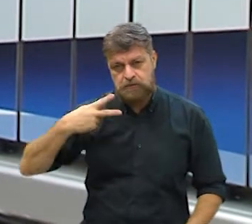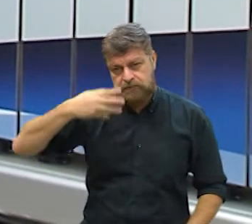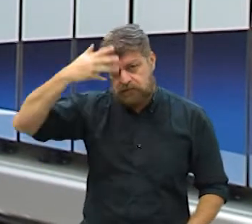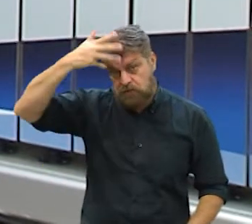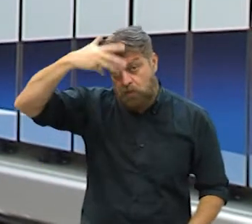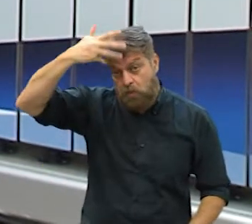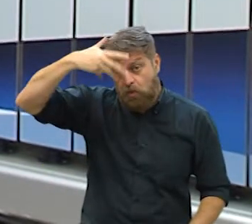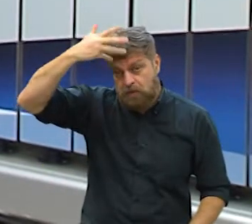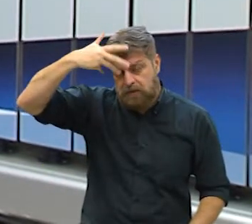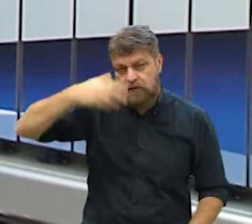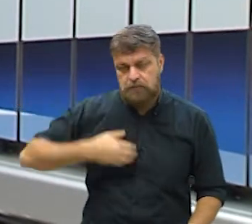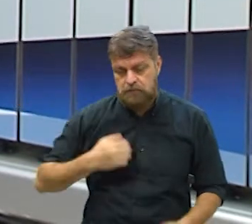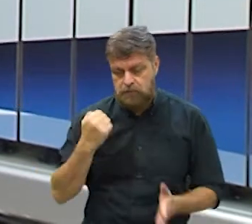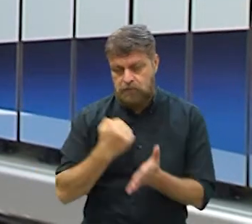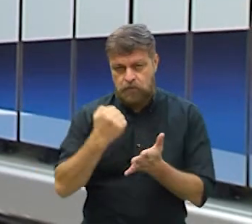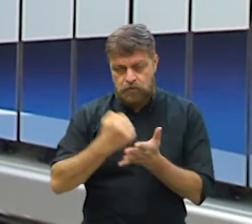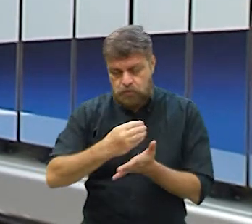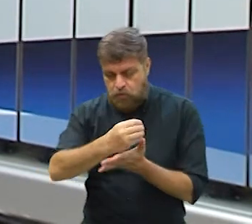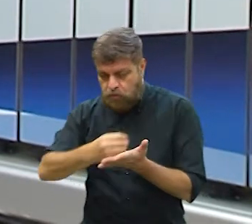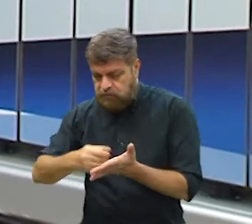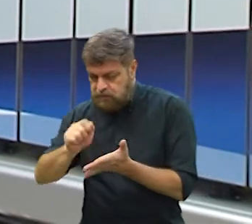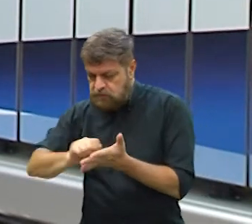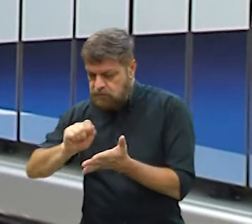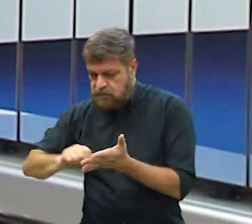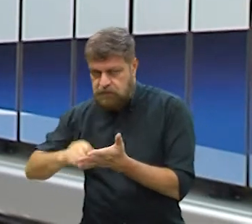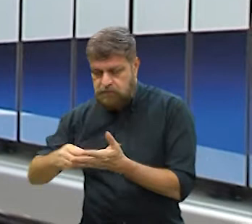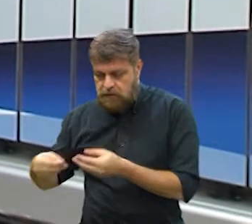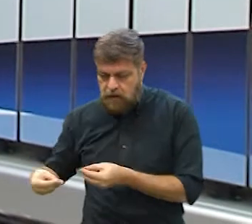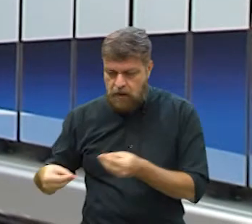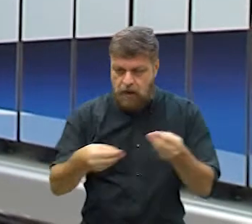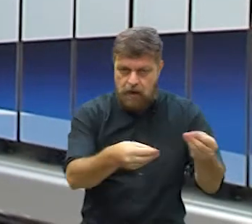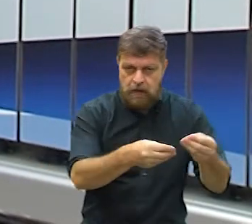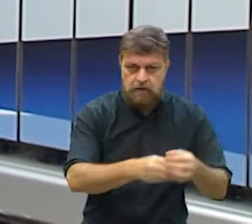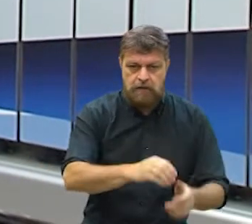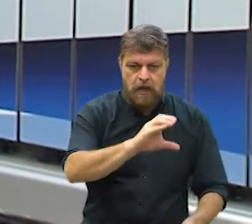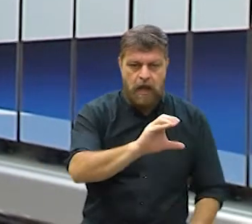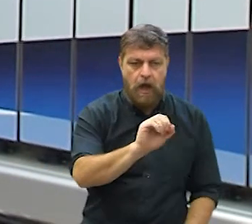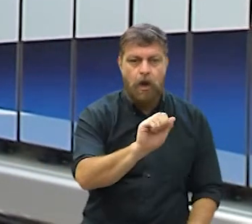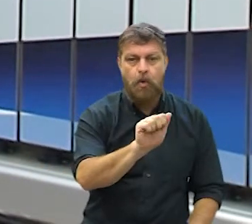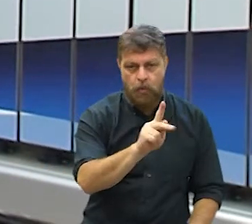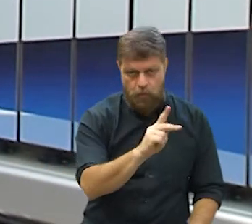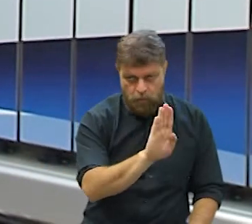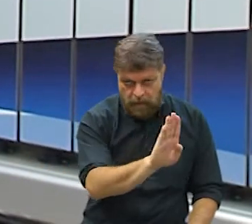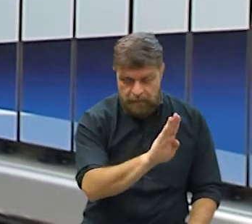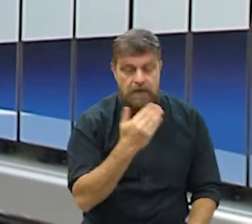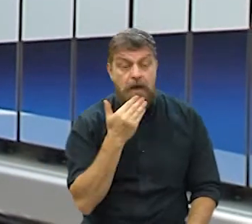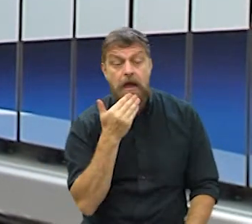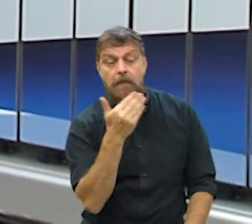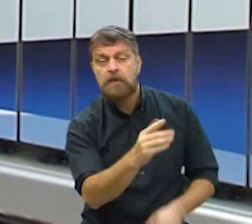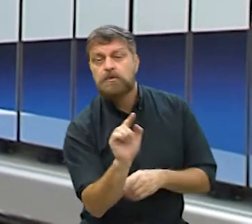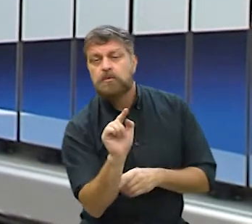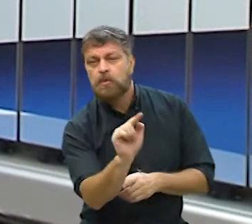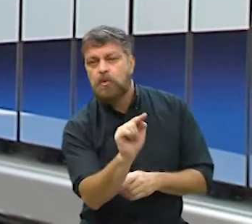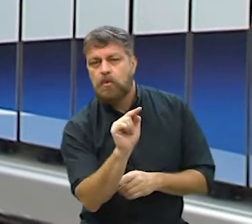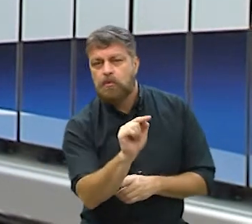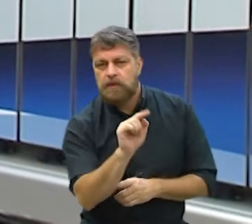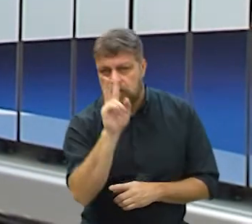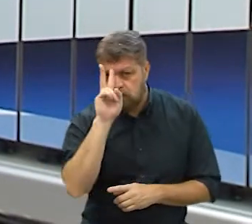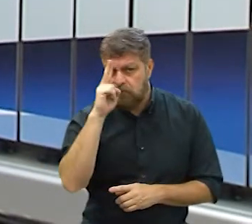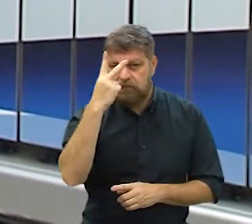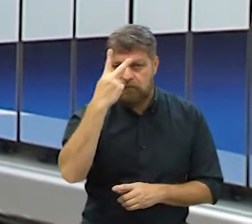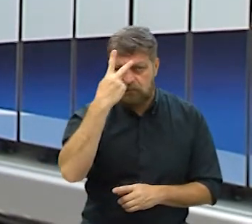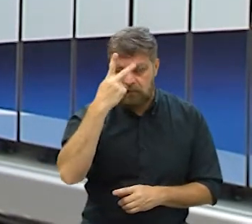o vereador Rodrigo da Farmadic protocolou um ofício na Companhia de Habitação Popular de Campinas,